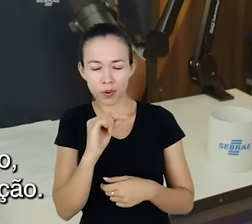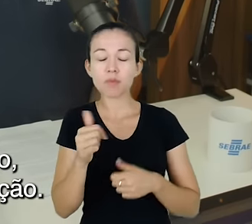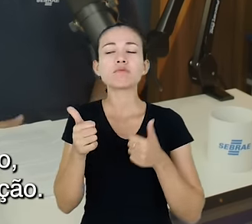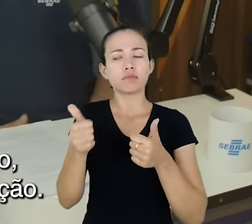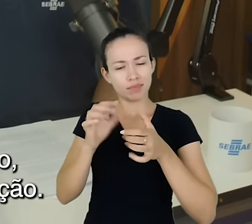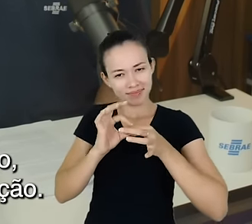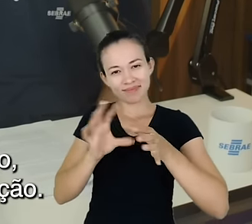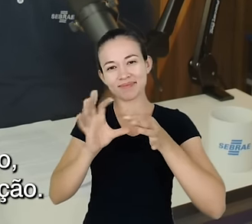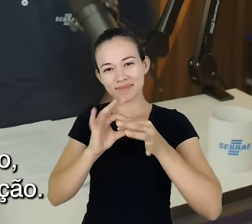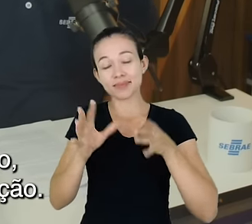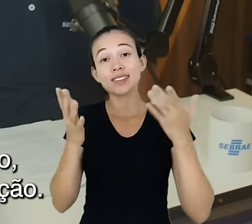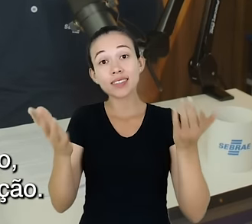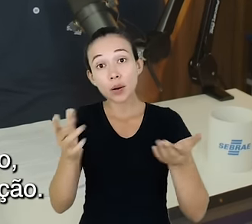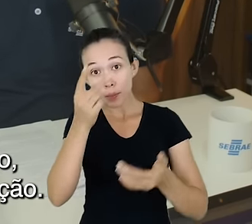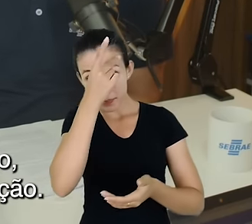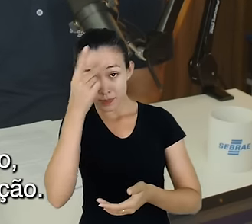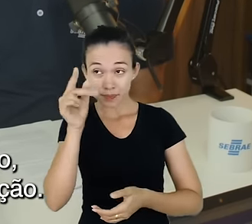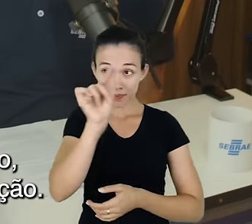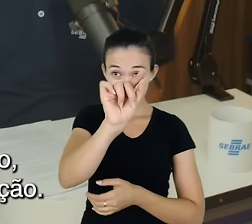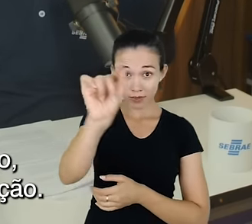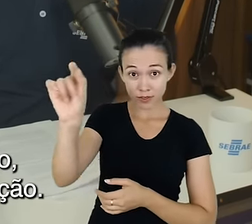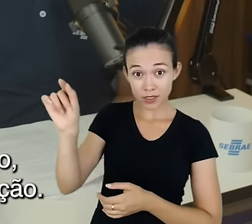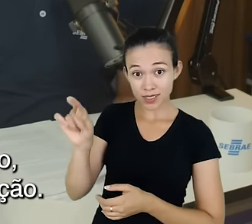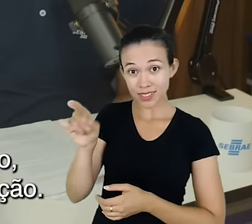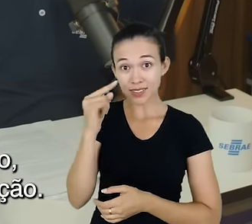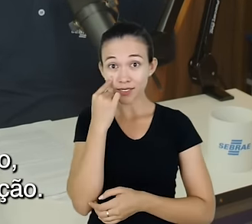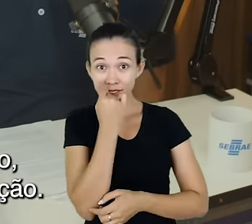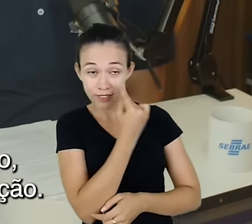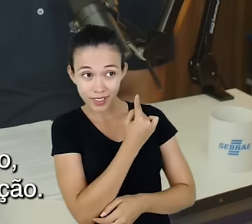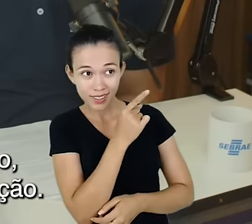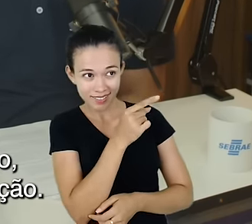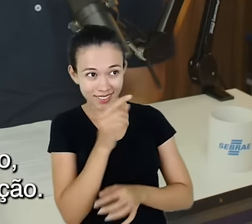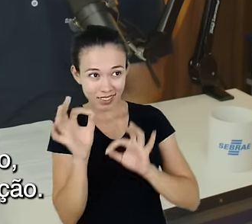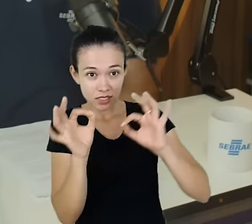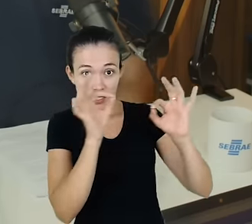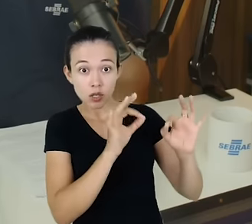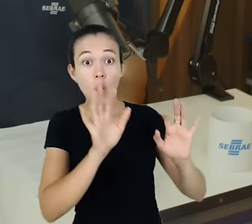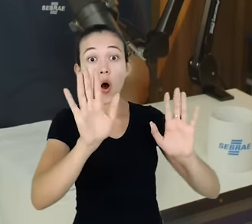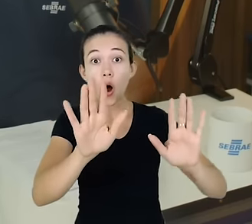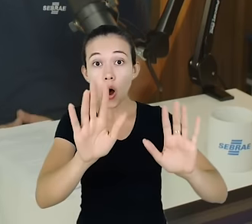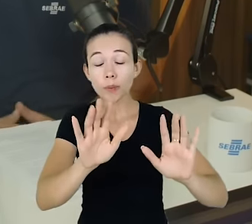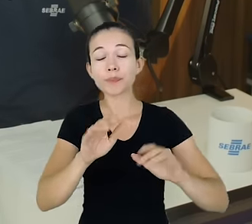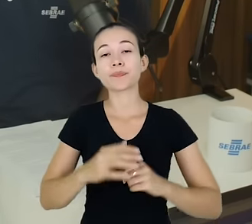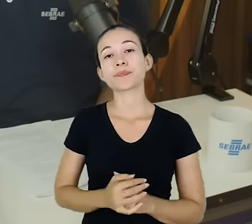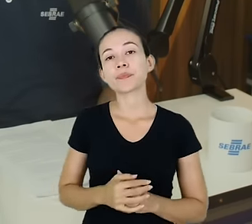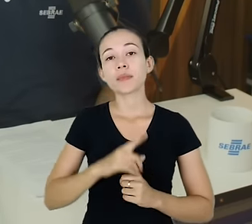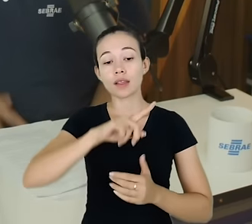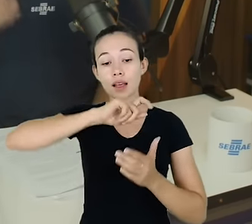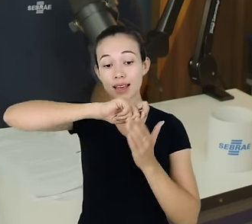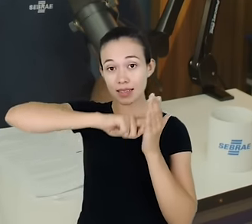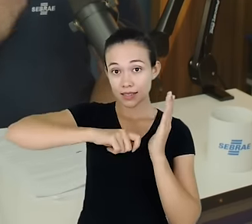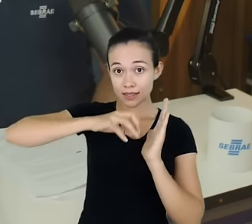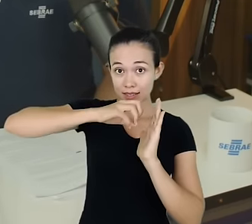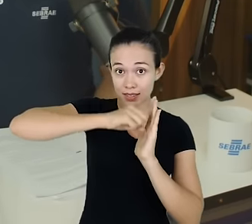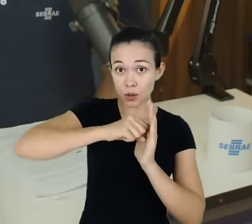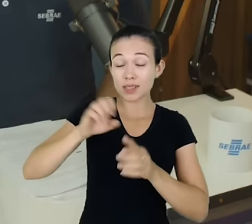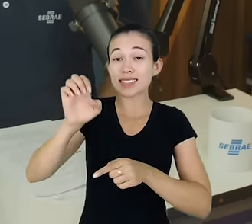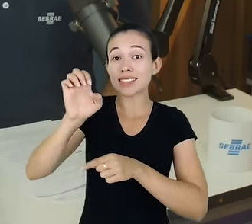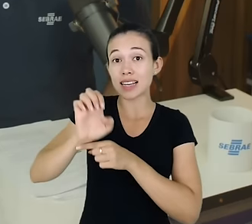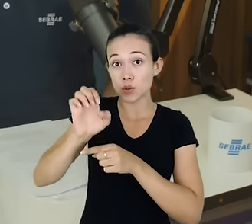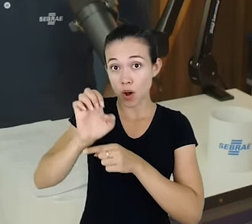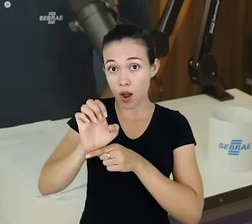telespectadores estão assistindo pessoal inscrição estadual sem pontuação tá é isso é um erro recorrente que a gente pega no suporte